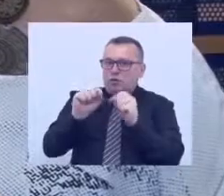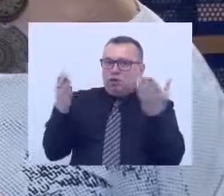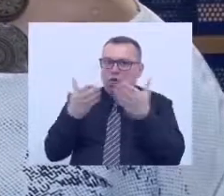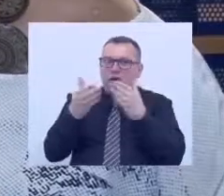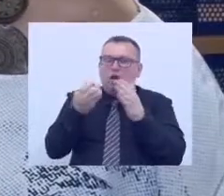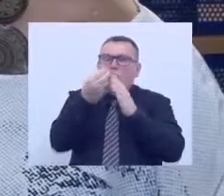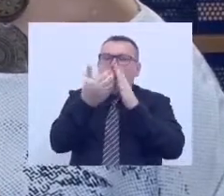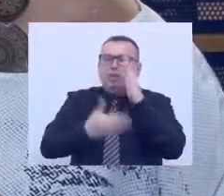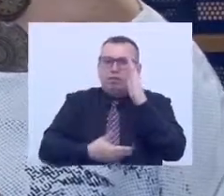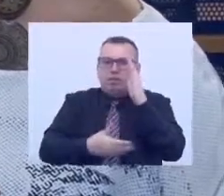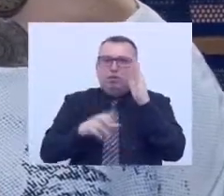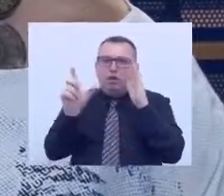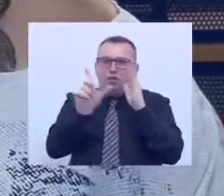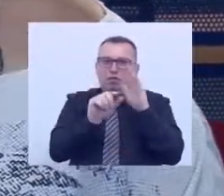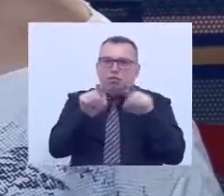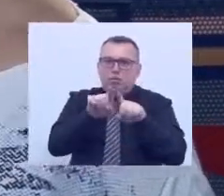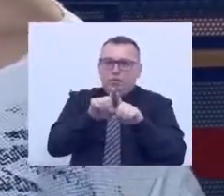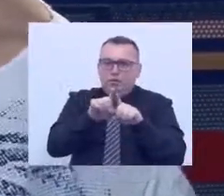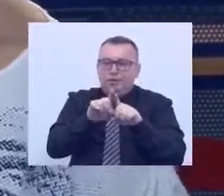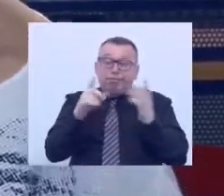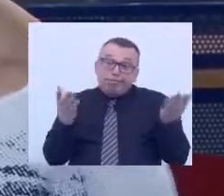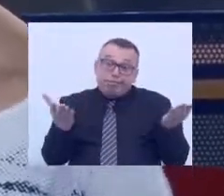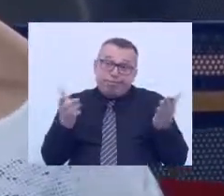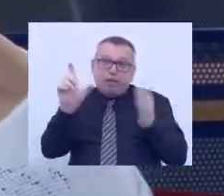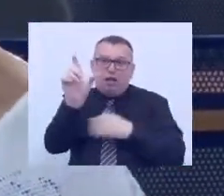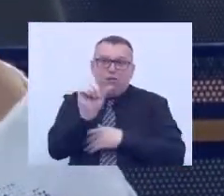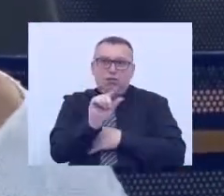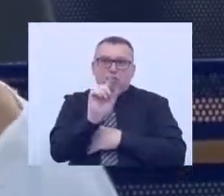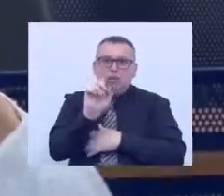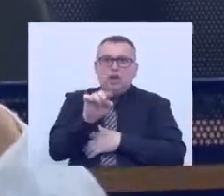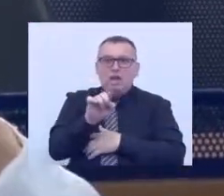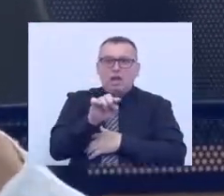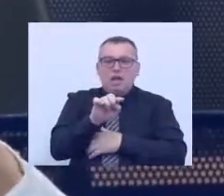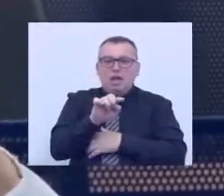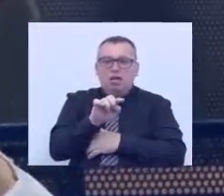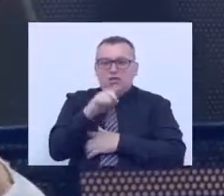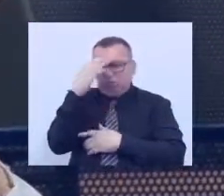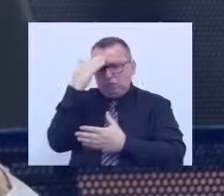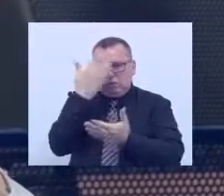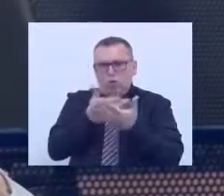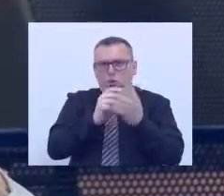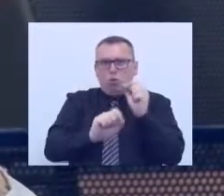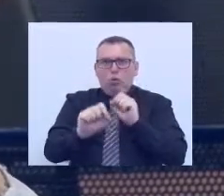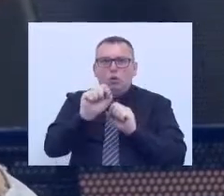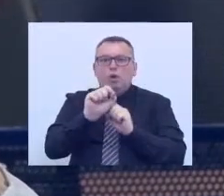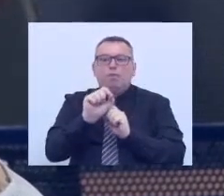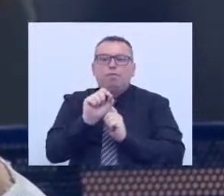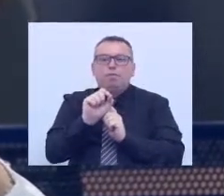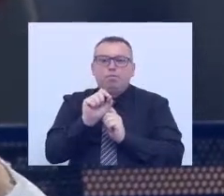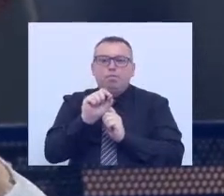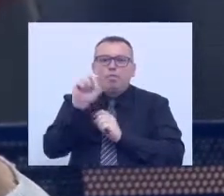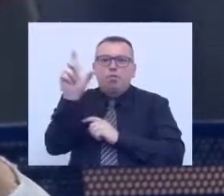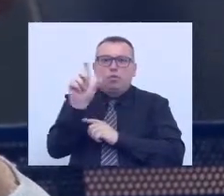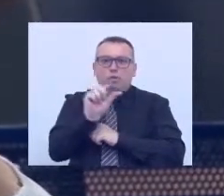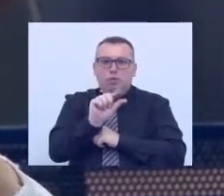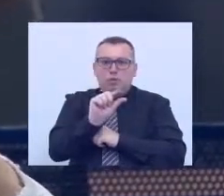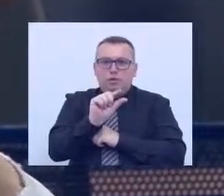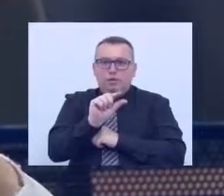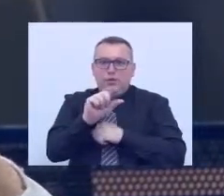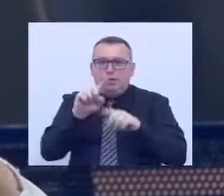e a redução se deve a quê exatamente? A redução se deve, acredito eu, a uma redução